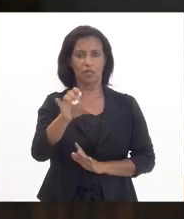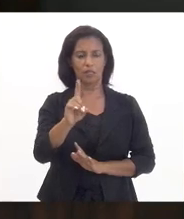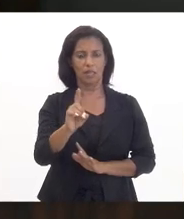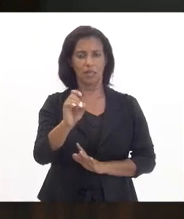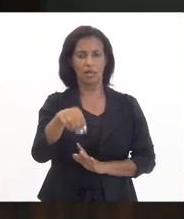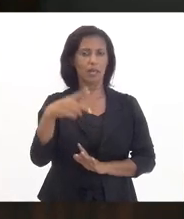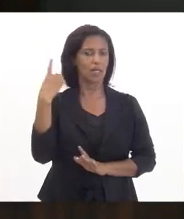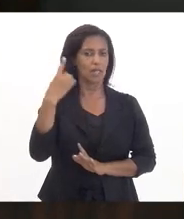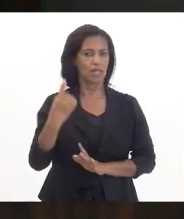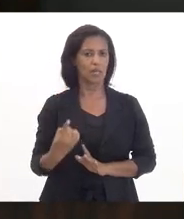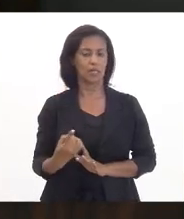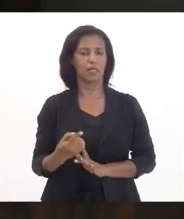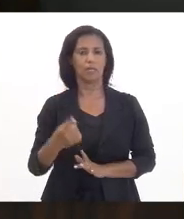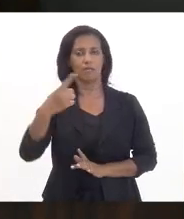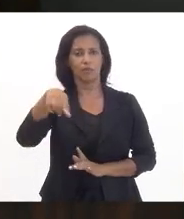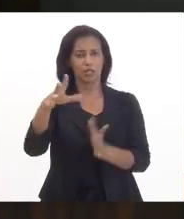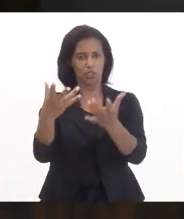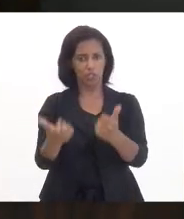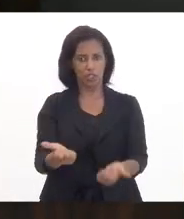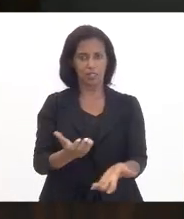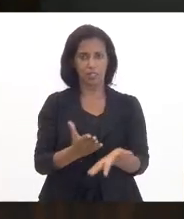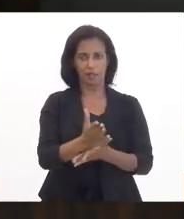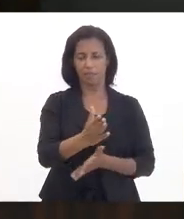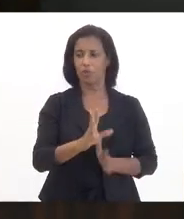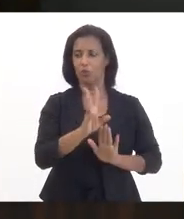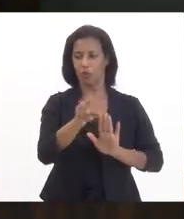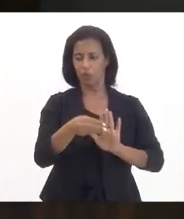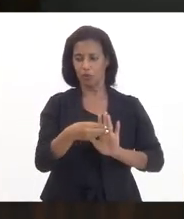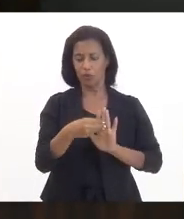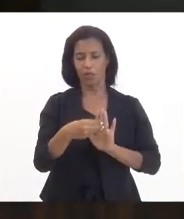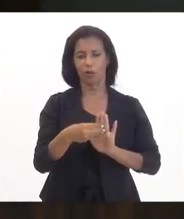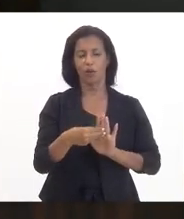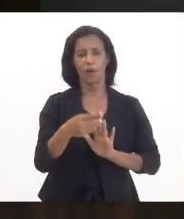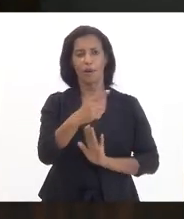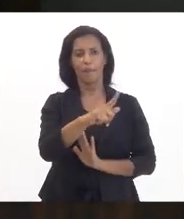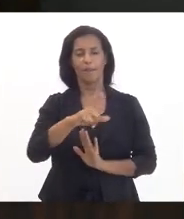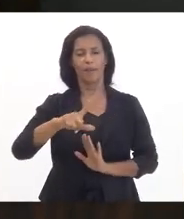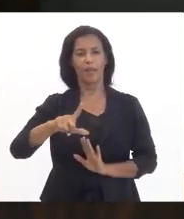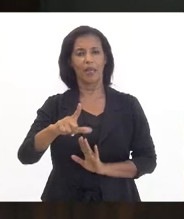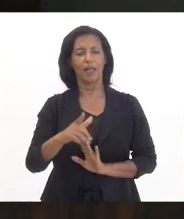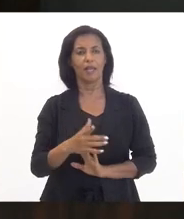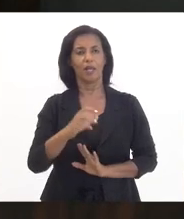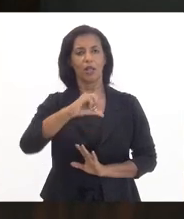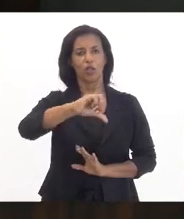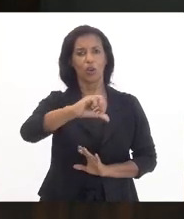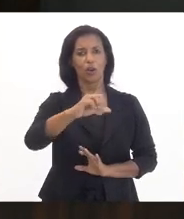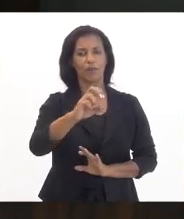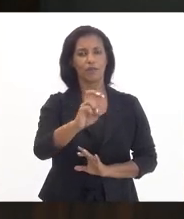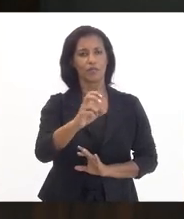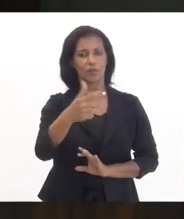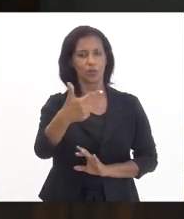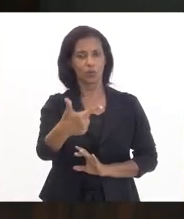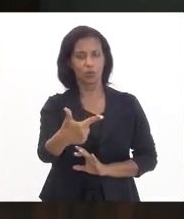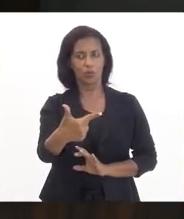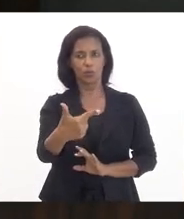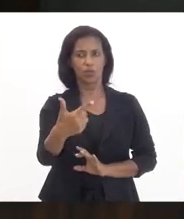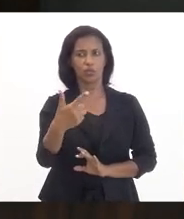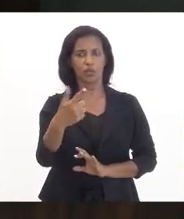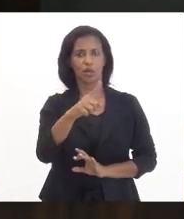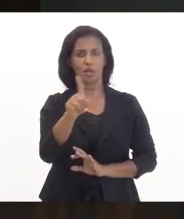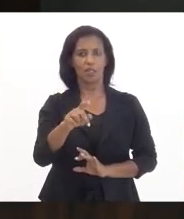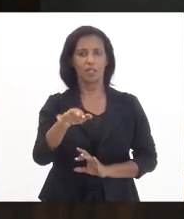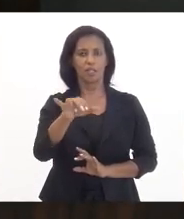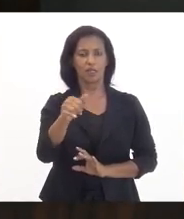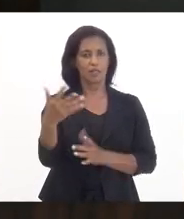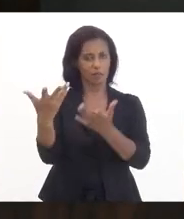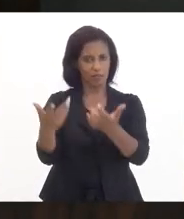Monteiro. Os senhores que aprovam, permaneçam como estão, aprovado. Requer inclusão na ordem do dia do projeto de lei 95219, deputada Zeidan. Os senhores